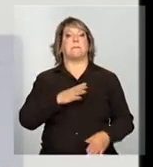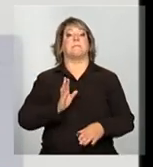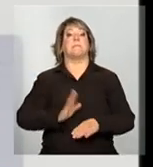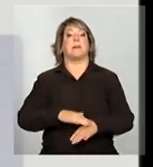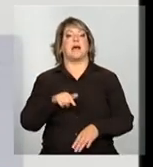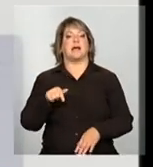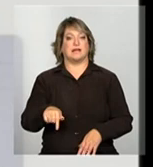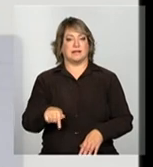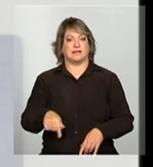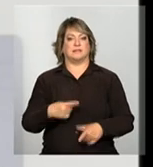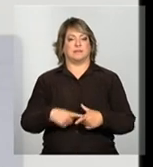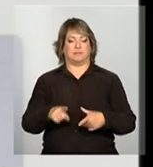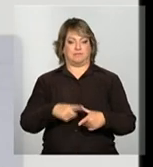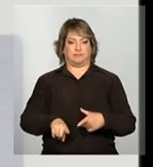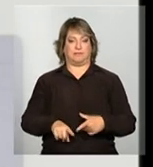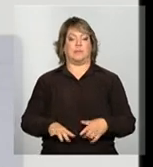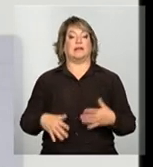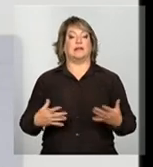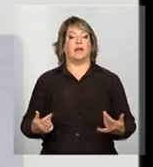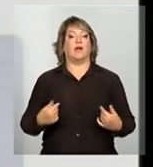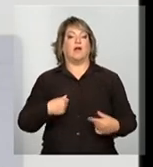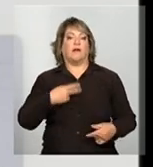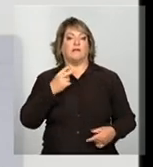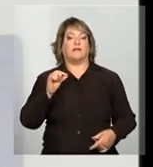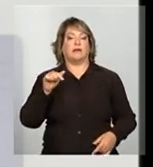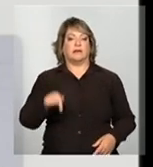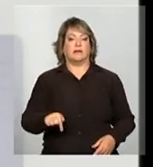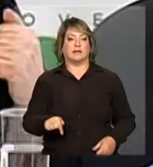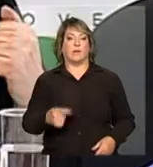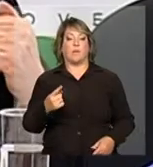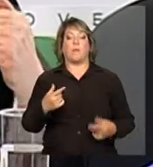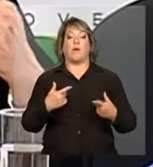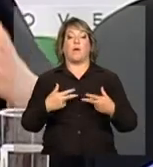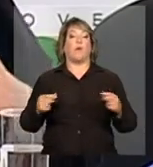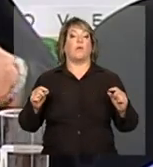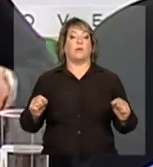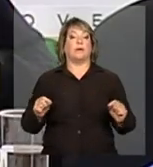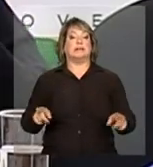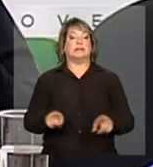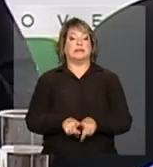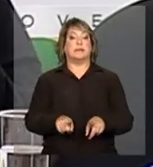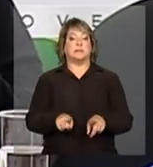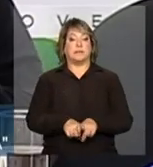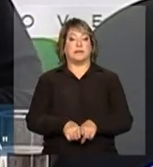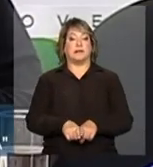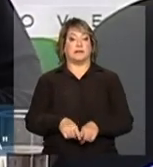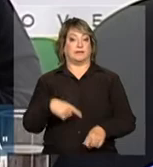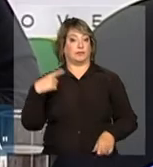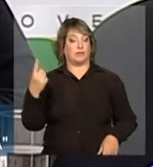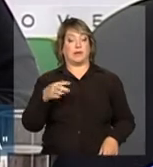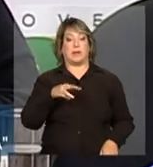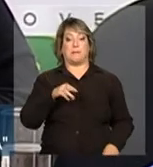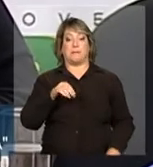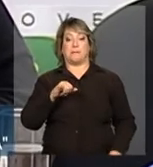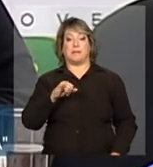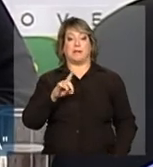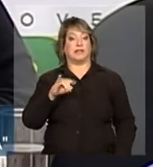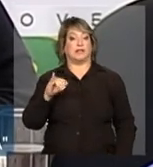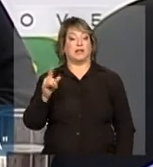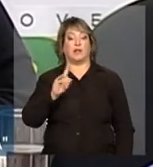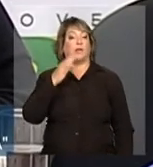questão. E aí eu chamaria a atenção para uma coisa que também a mídia não entendeu bem